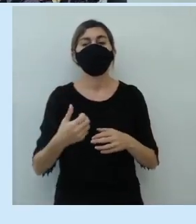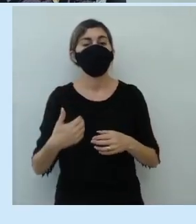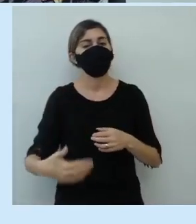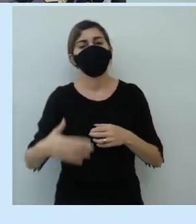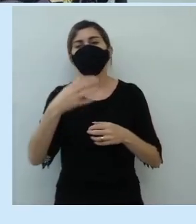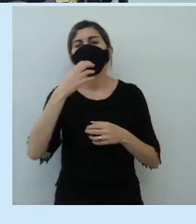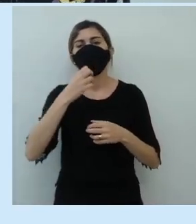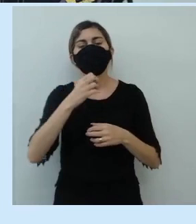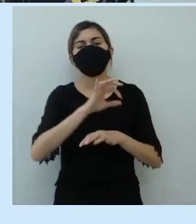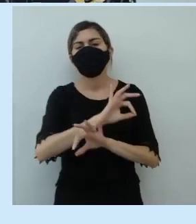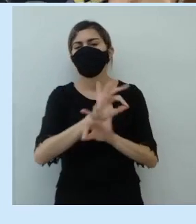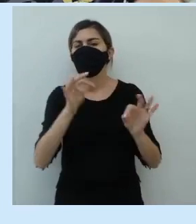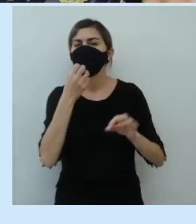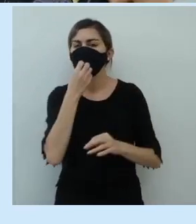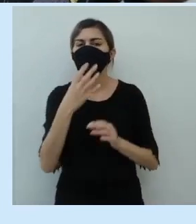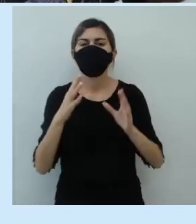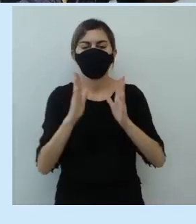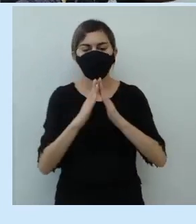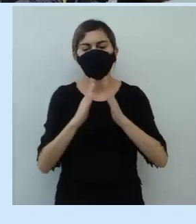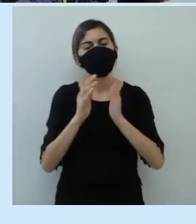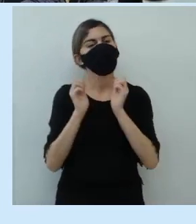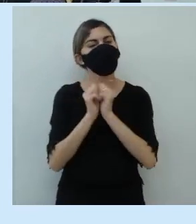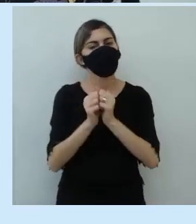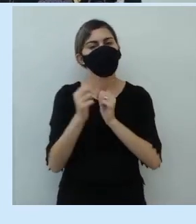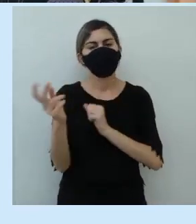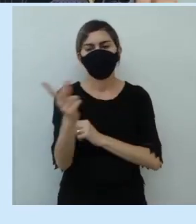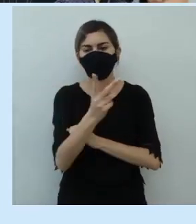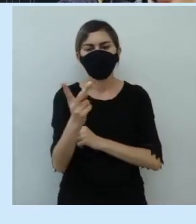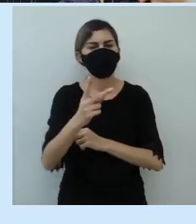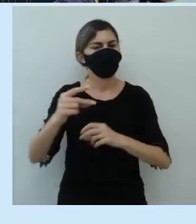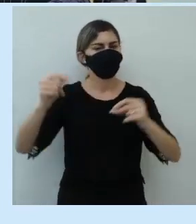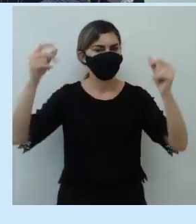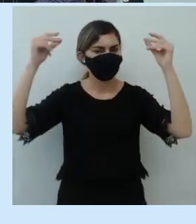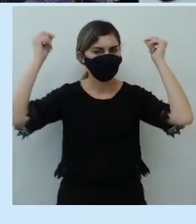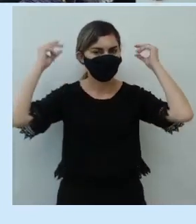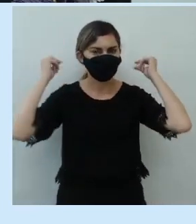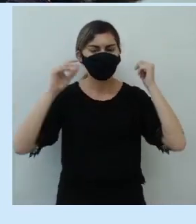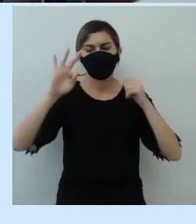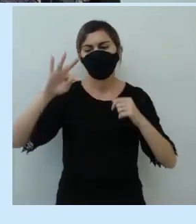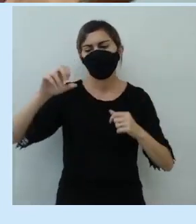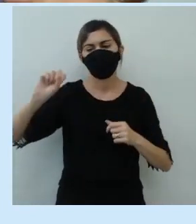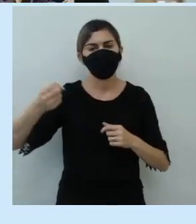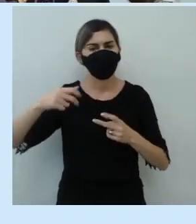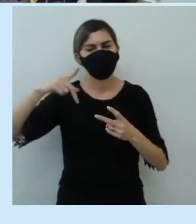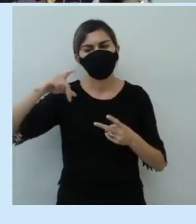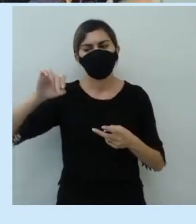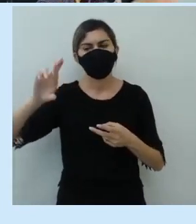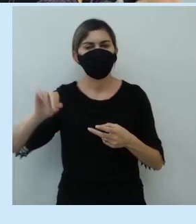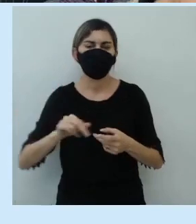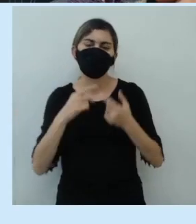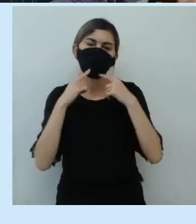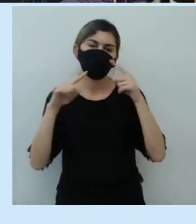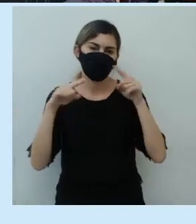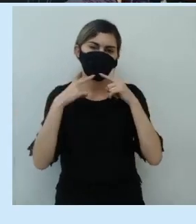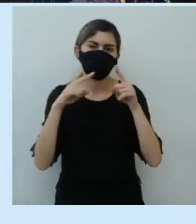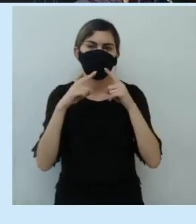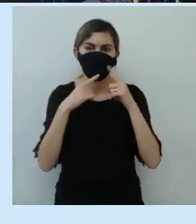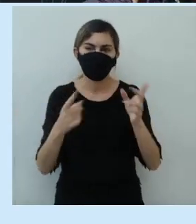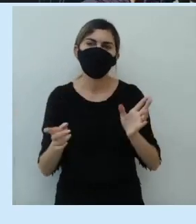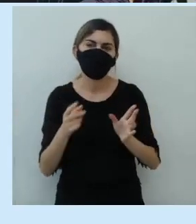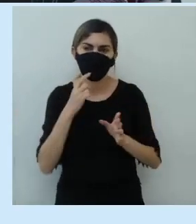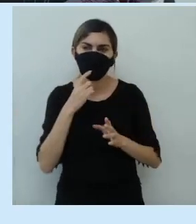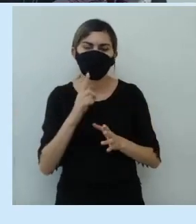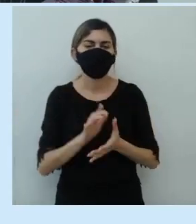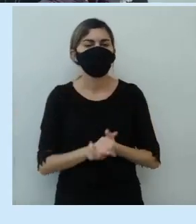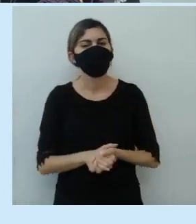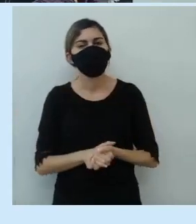ser muito bom morar com vocês, como nos velhos tempos. E Tomás e Pedro reclamam da dor. Bom, estava sentindo